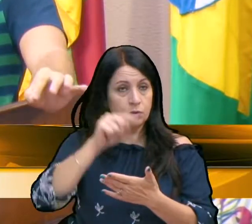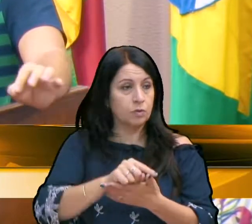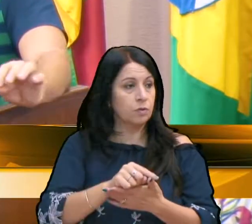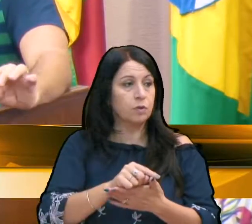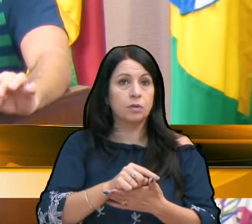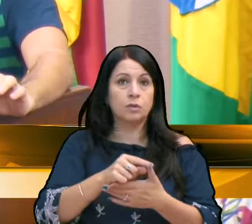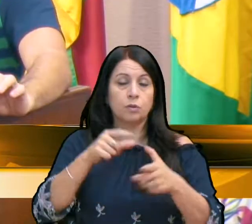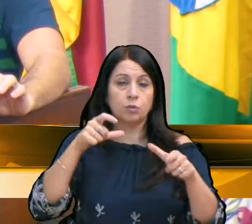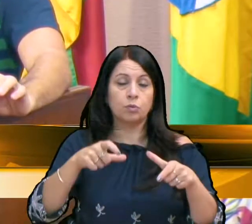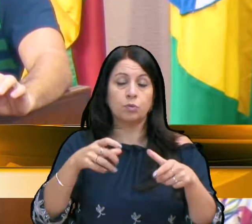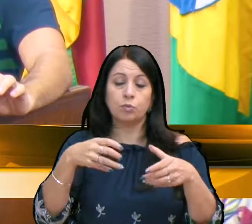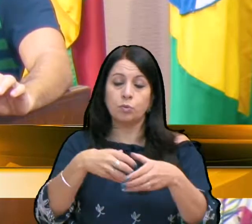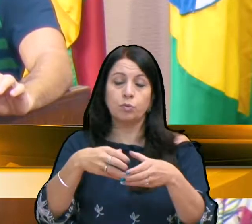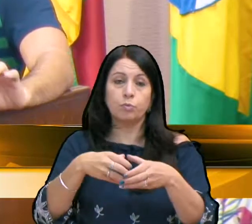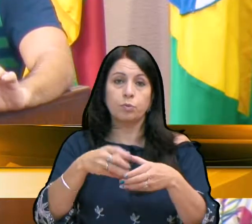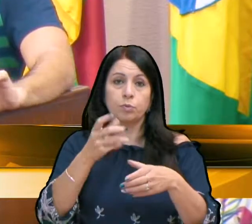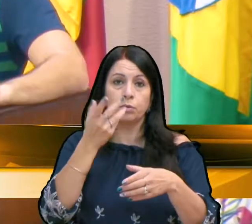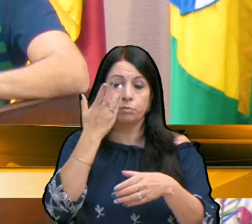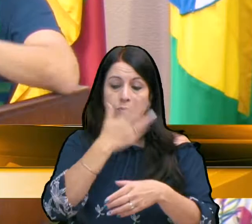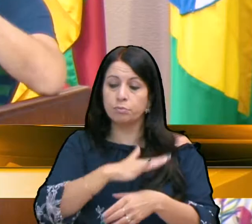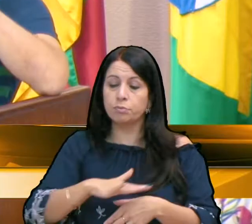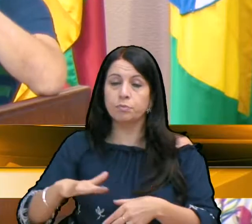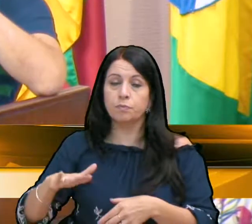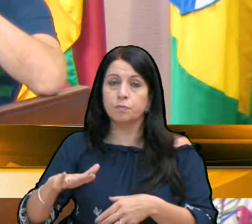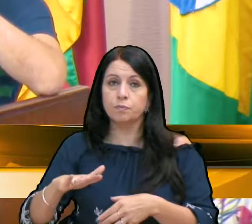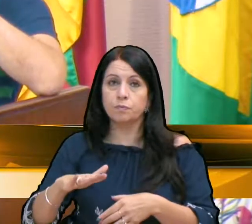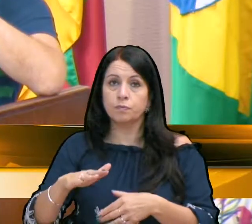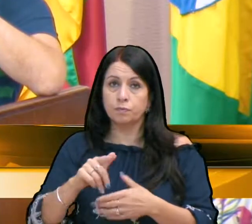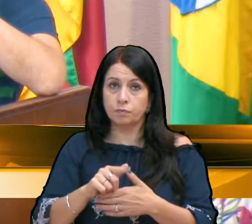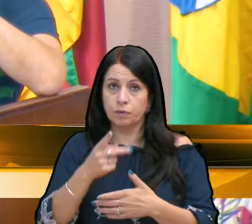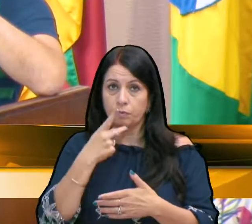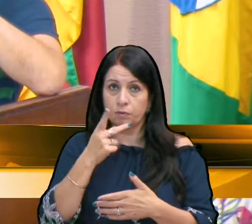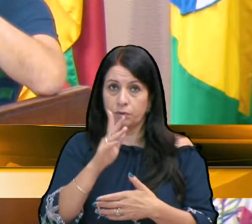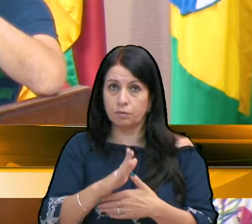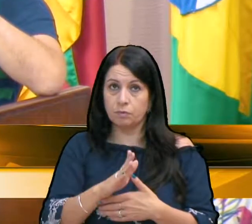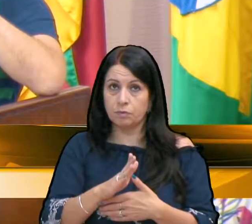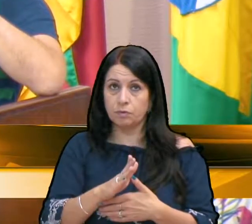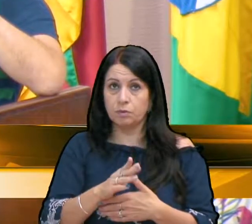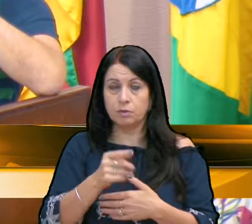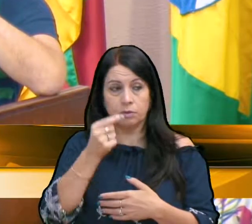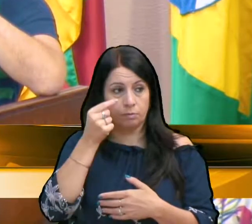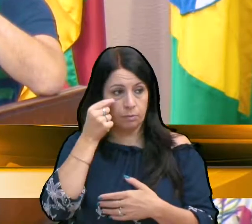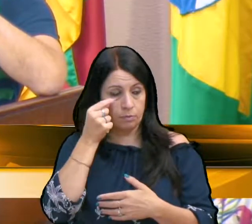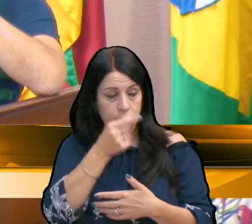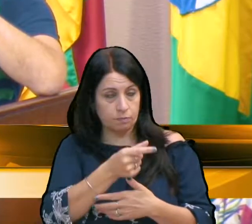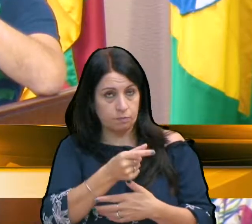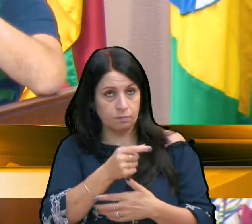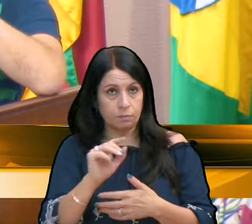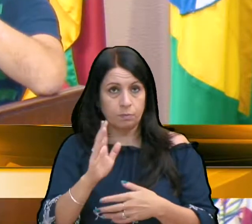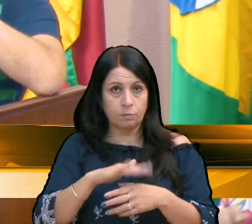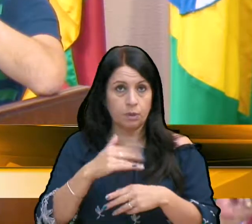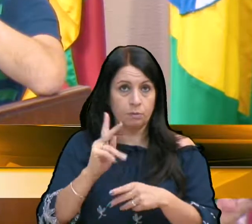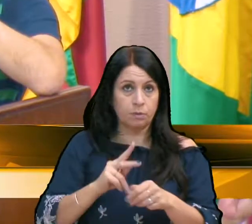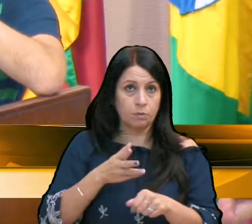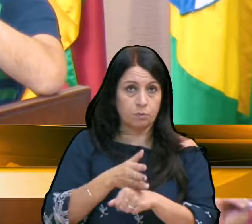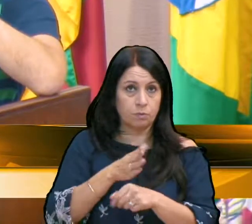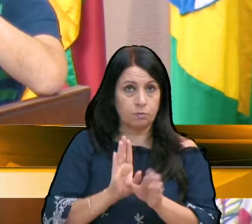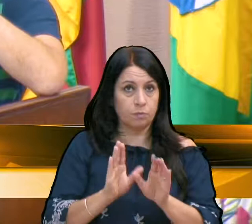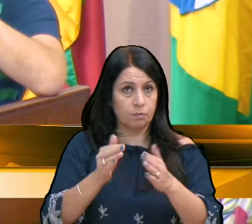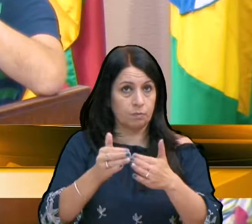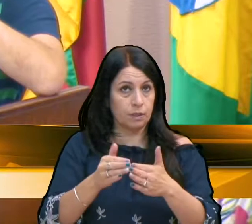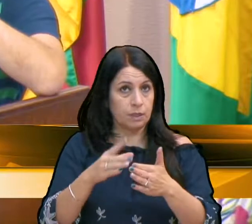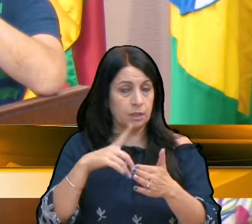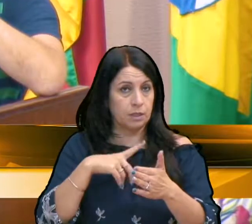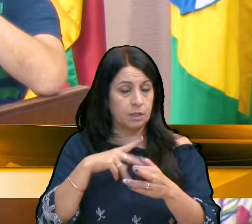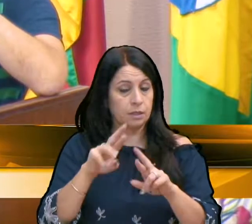da rede de educação infantil. Eu deixo esse registro, vereador Paulo Périco. e aos demais membros da comissão que nós